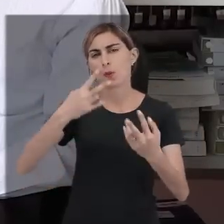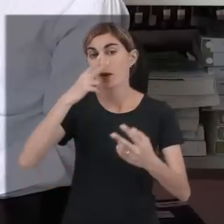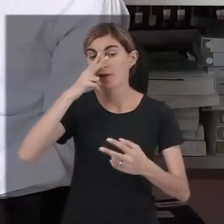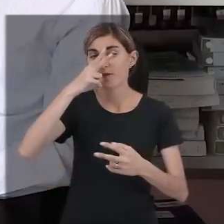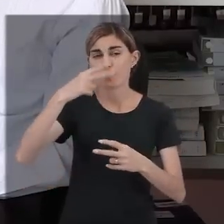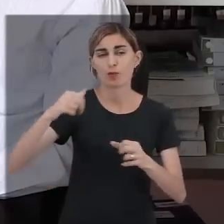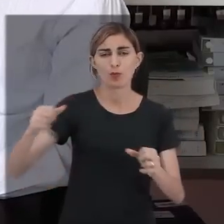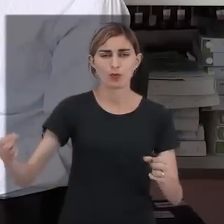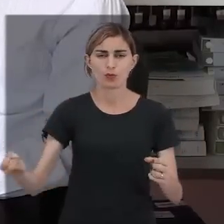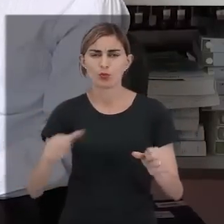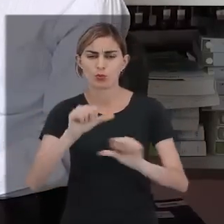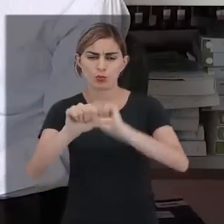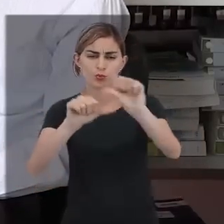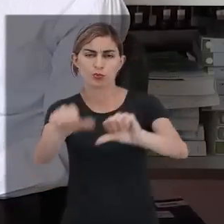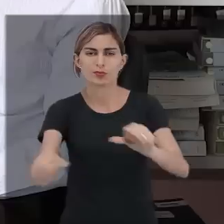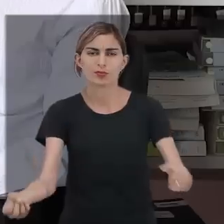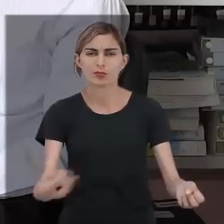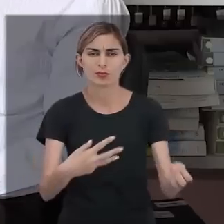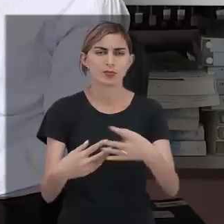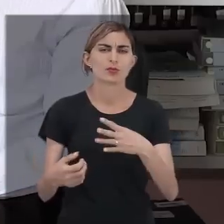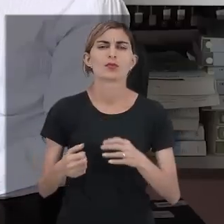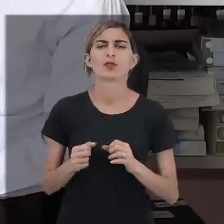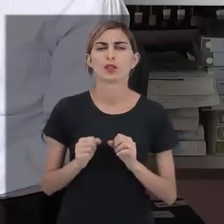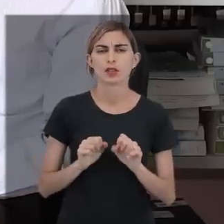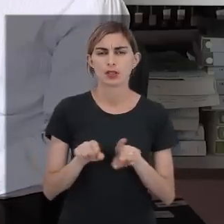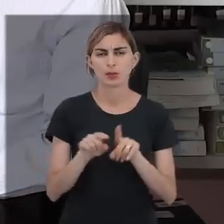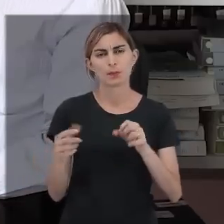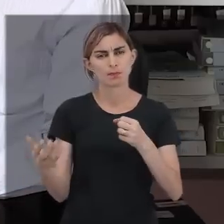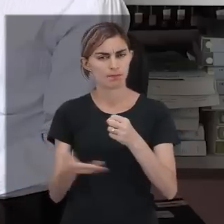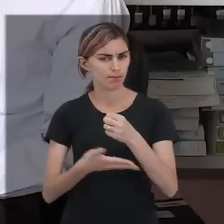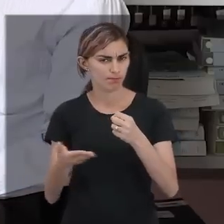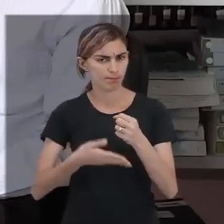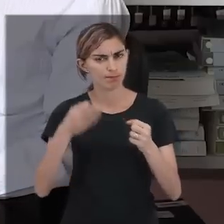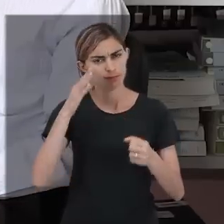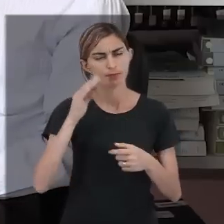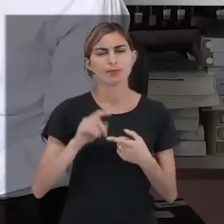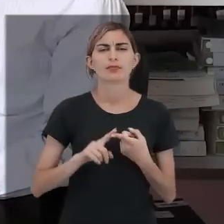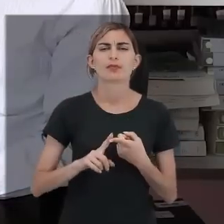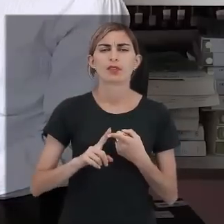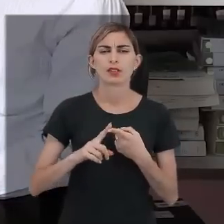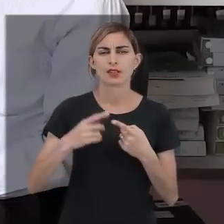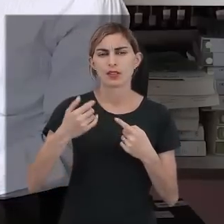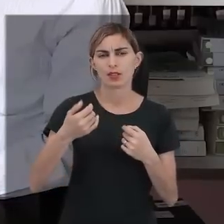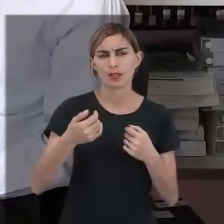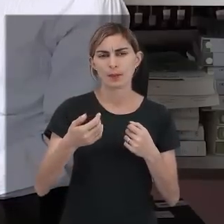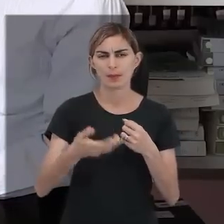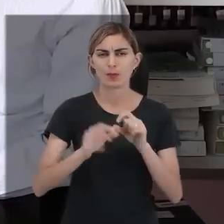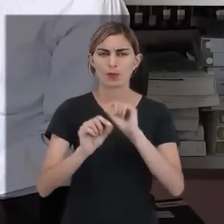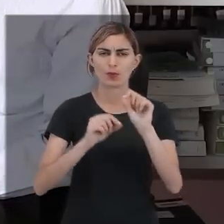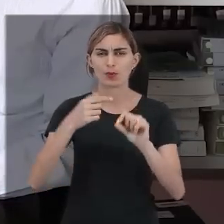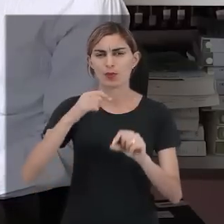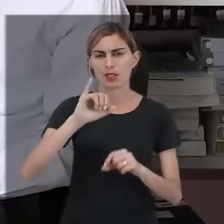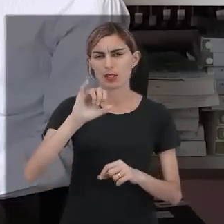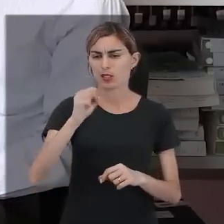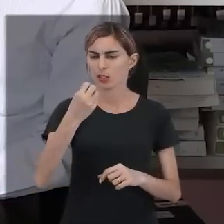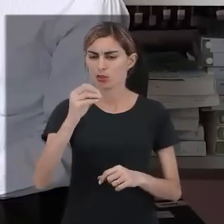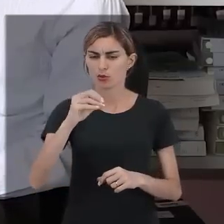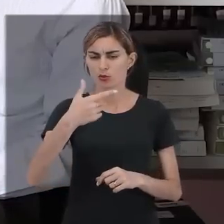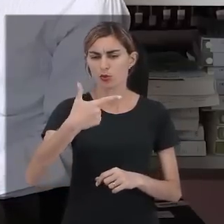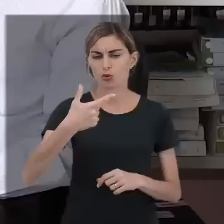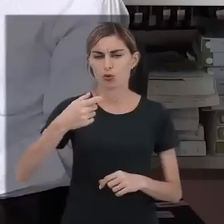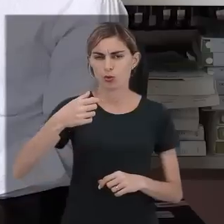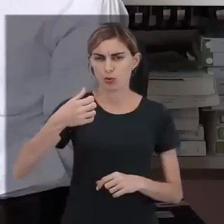radical, também é um ponto importante e um princípio básico, né, da ISO 9001. Abordagem baseada